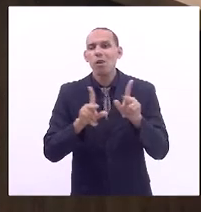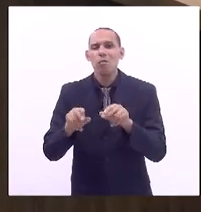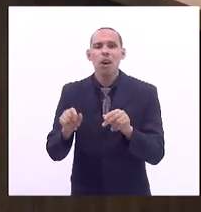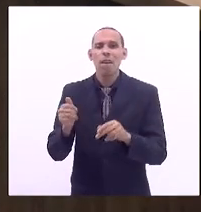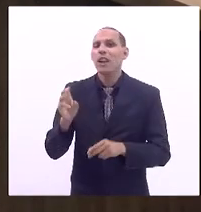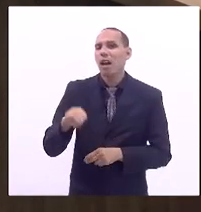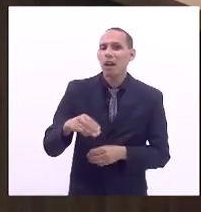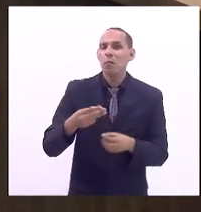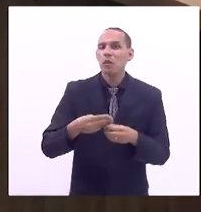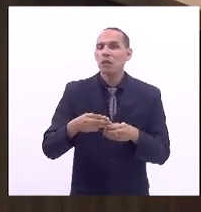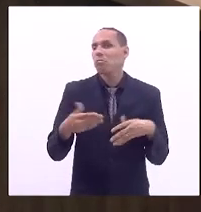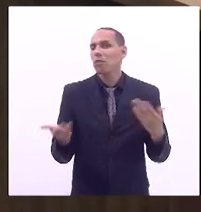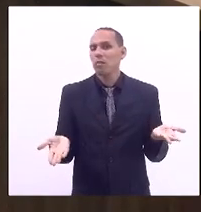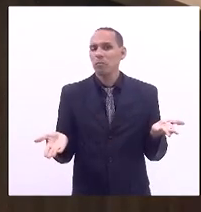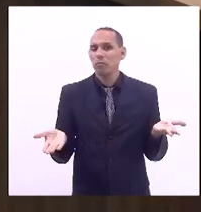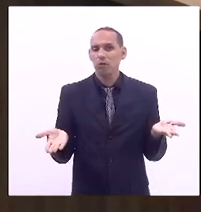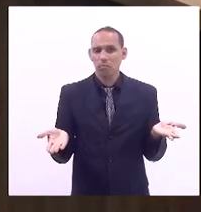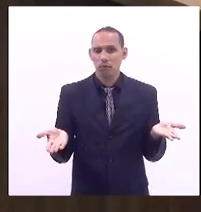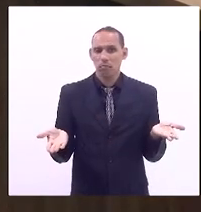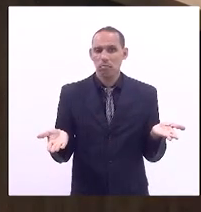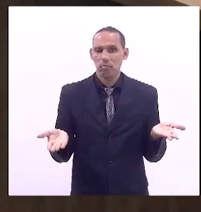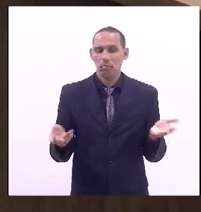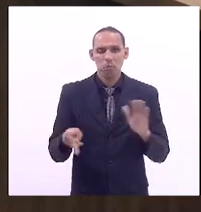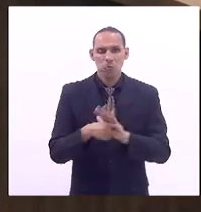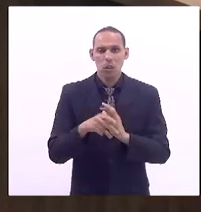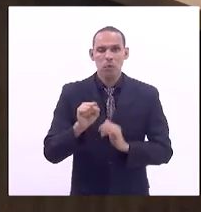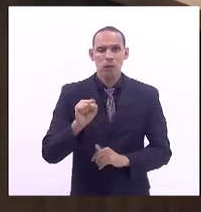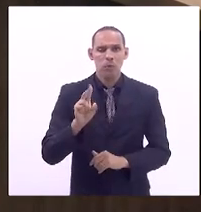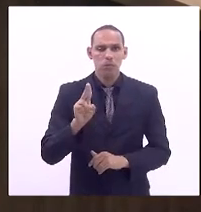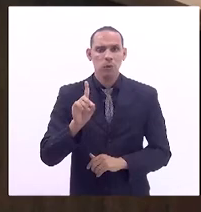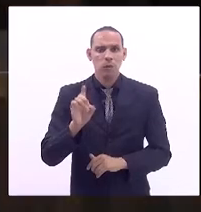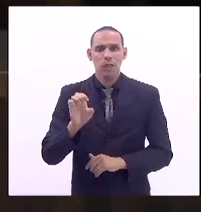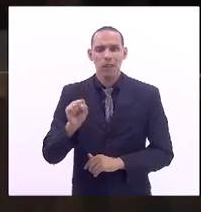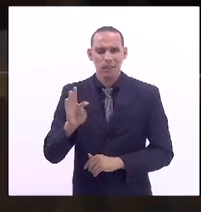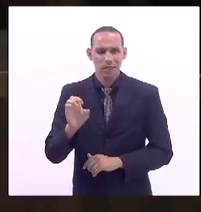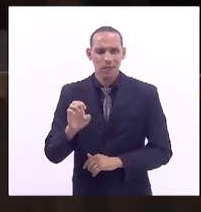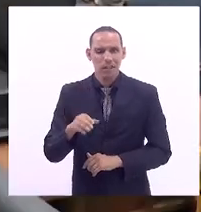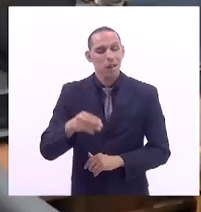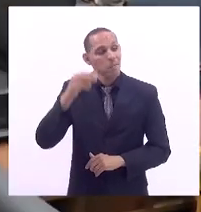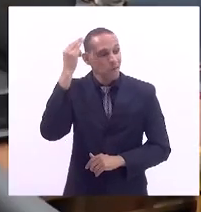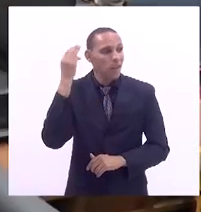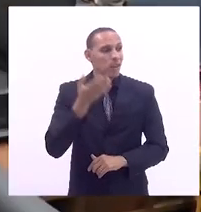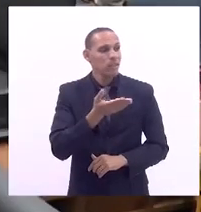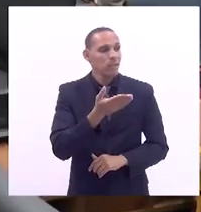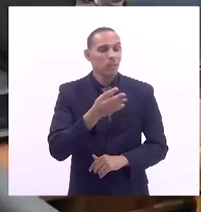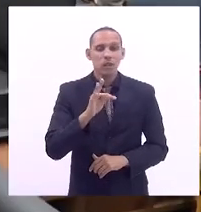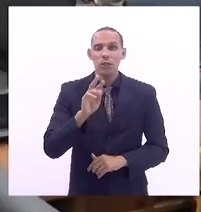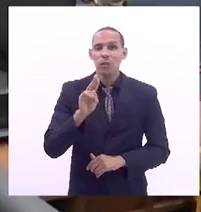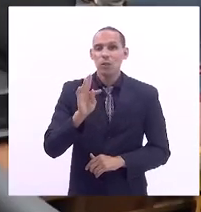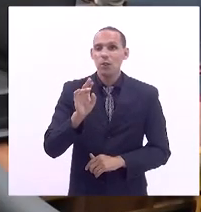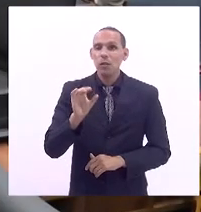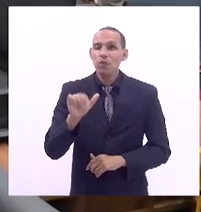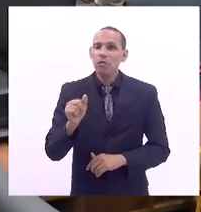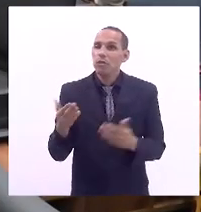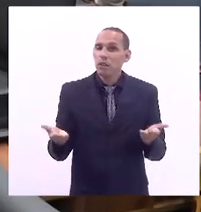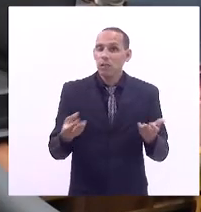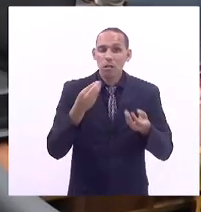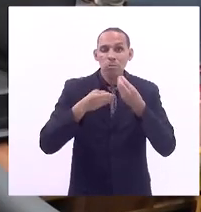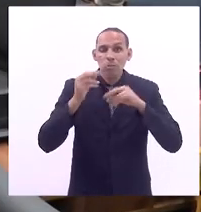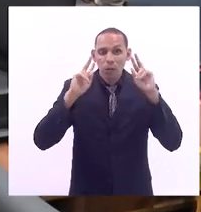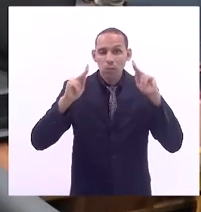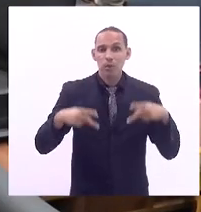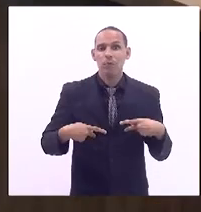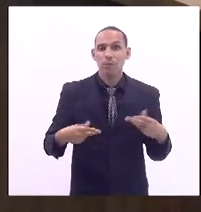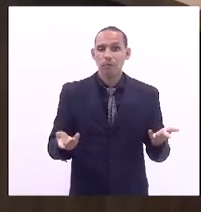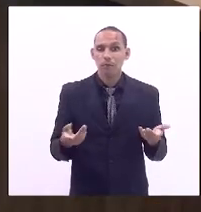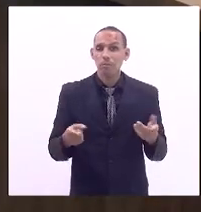cola de que município do sudeste deixou Então as You tem essa questão dos alimentos para consumo humano